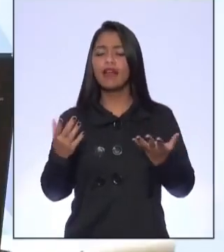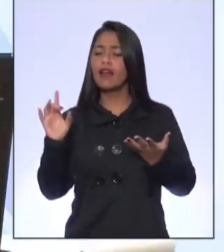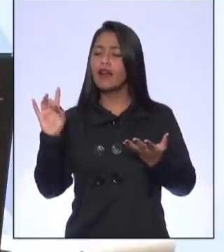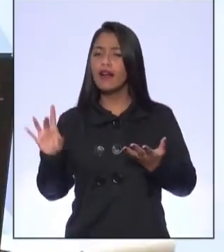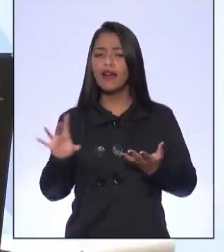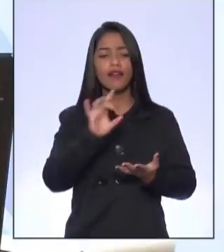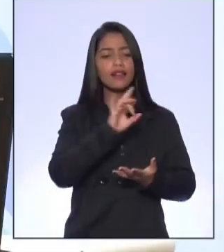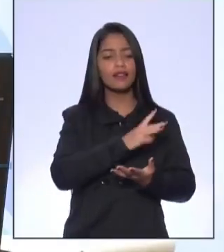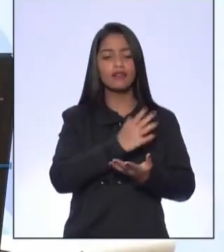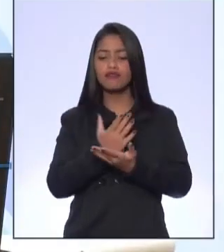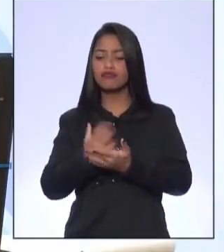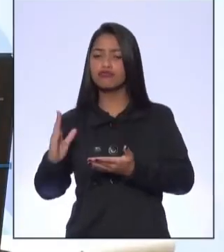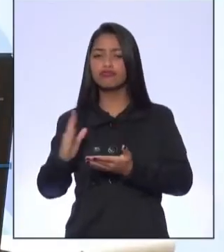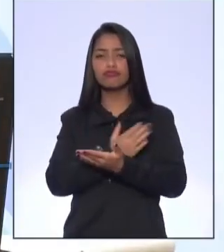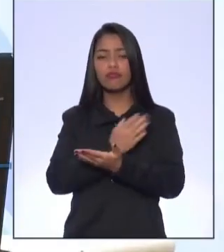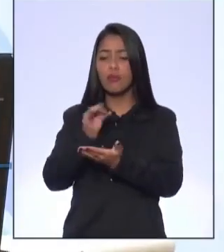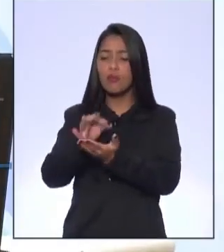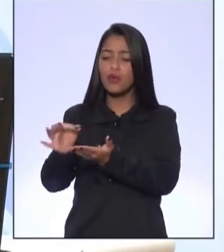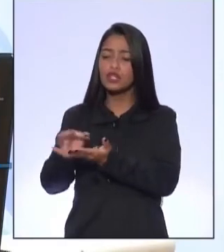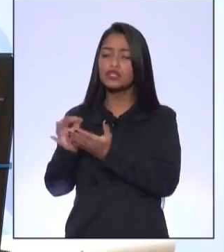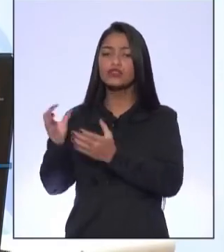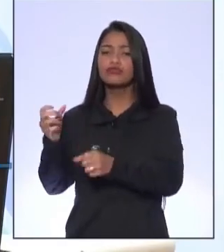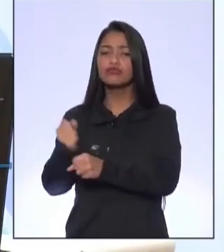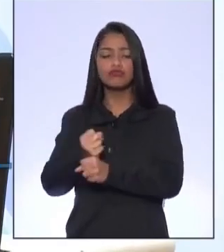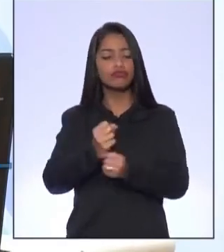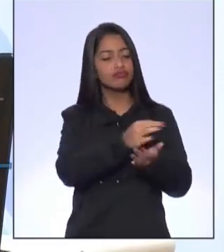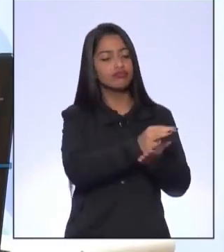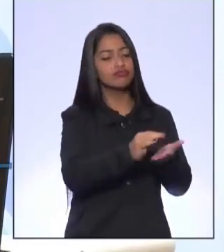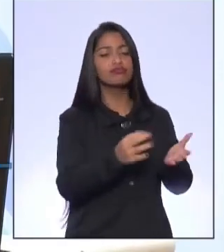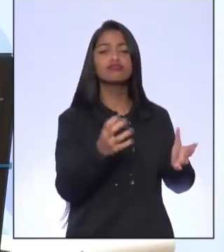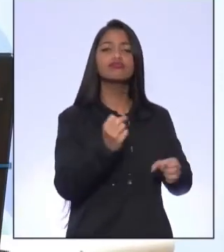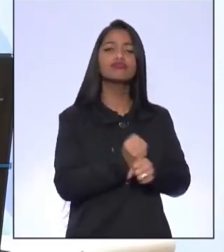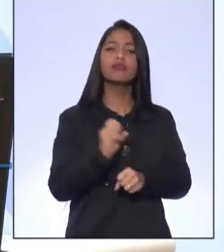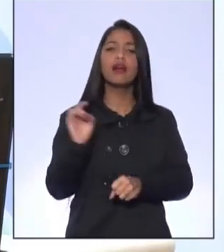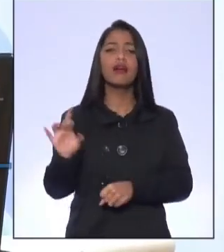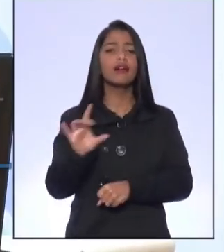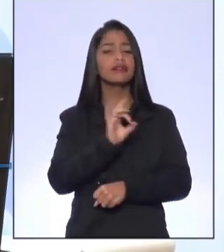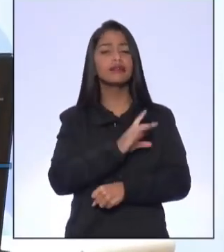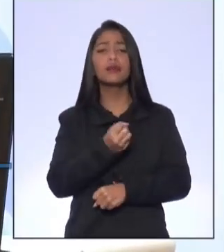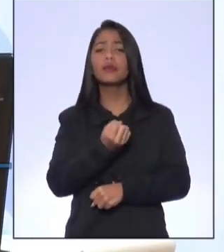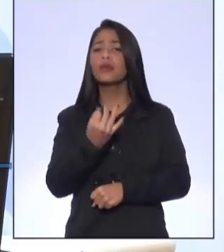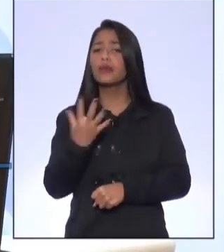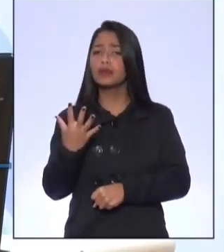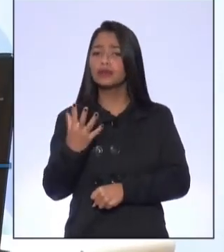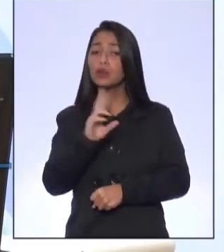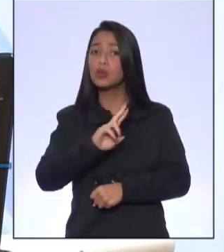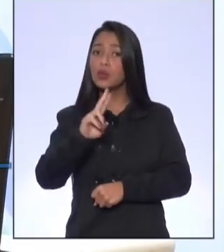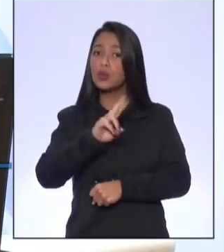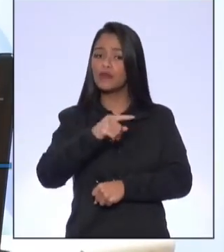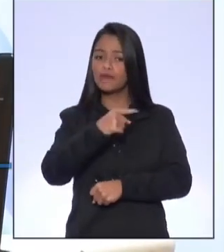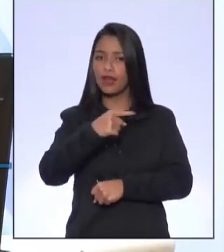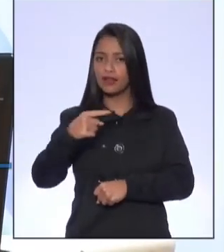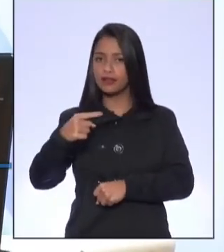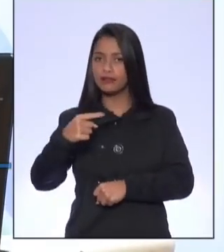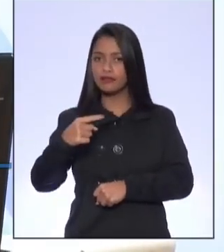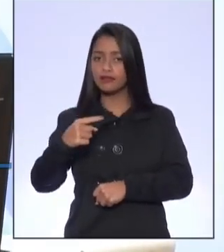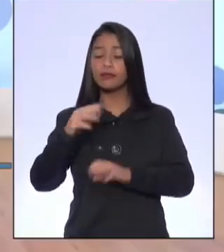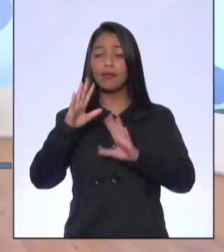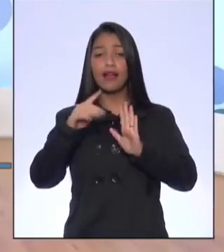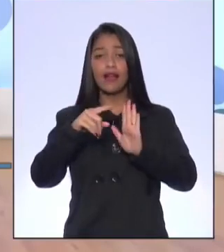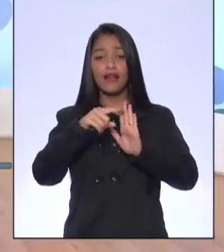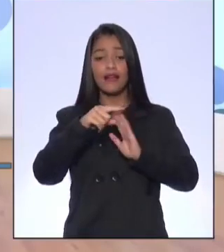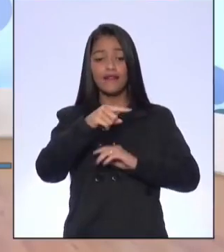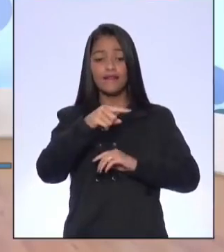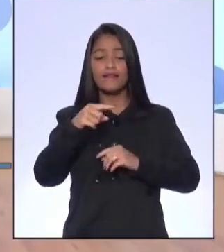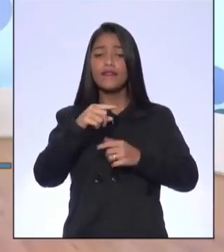um ficou, né? Com quantas cada um ao todo fazendo essa parte de fração, né? Lembrando, né? A fração é uma divisão ali,